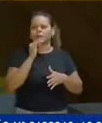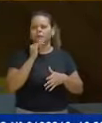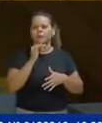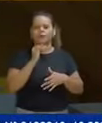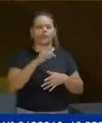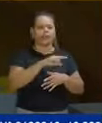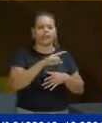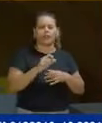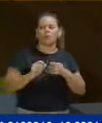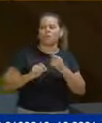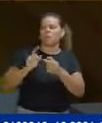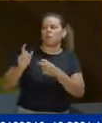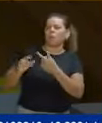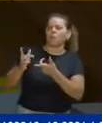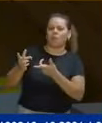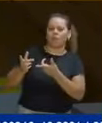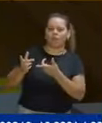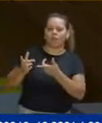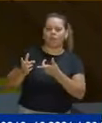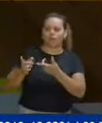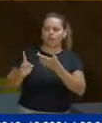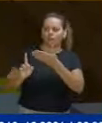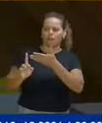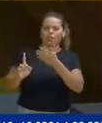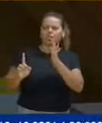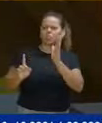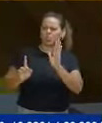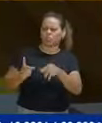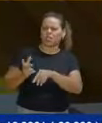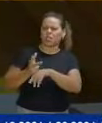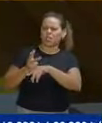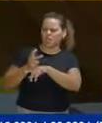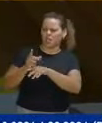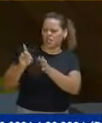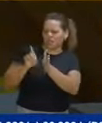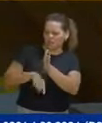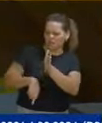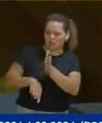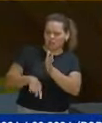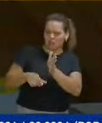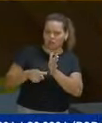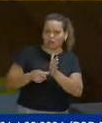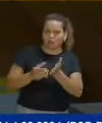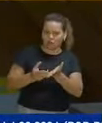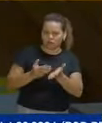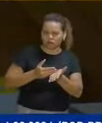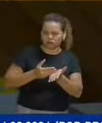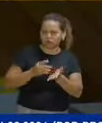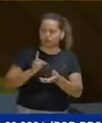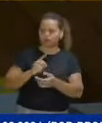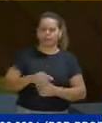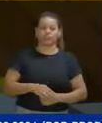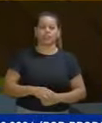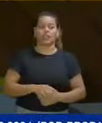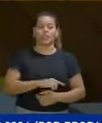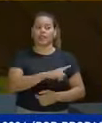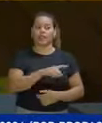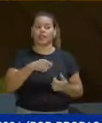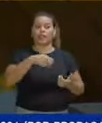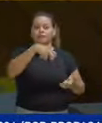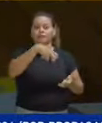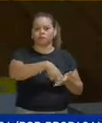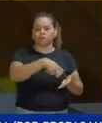crítica contundente a candidato ou ofensa à honra que caracteriza a propaganda eleitoral negativa antecipada, sob pena de violação à liberdade